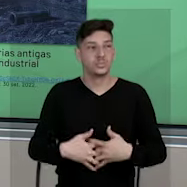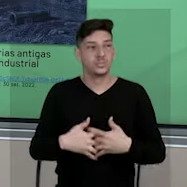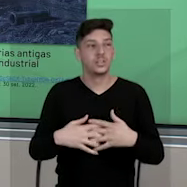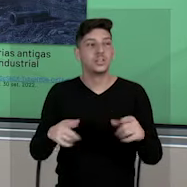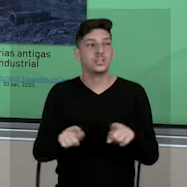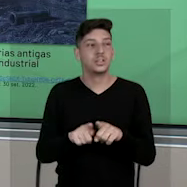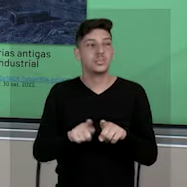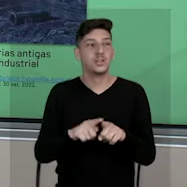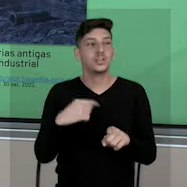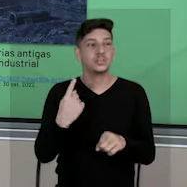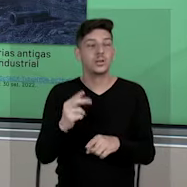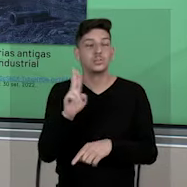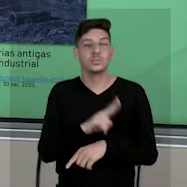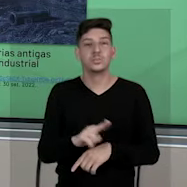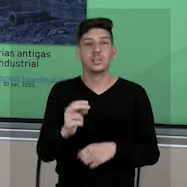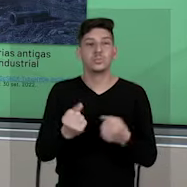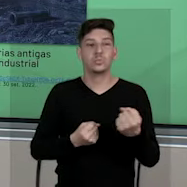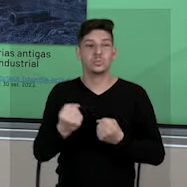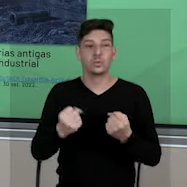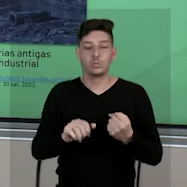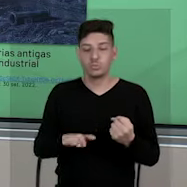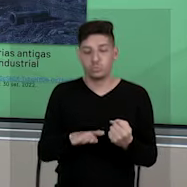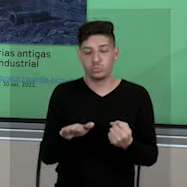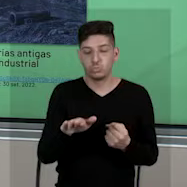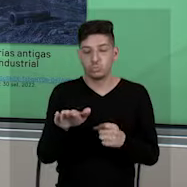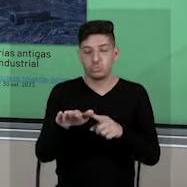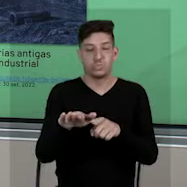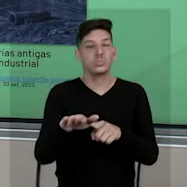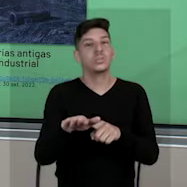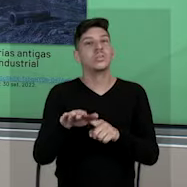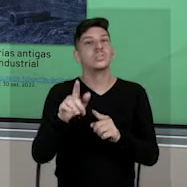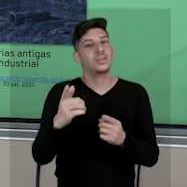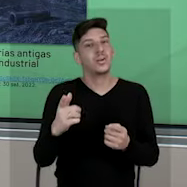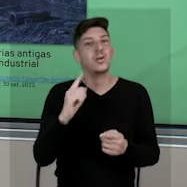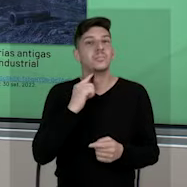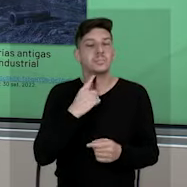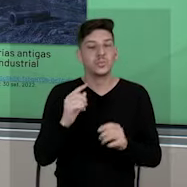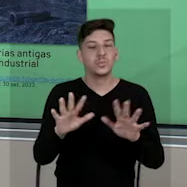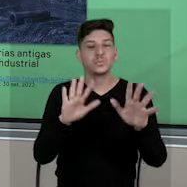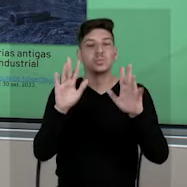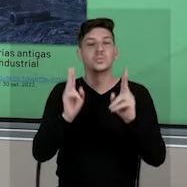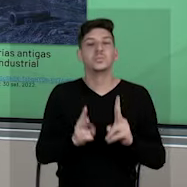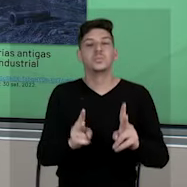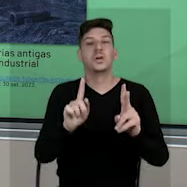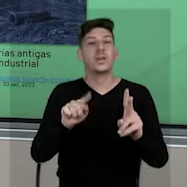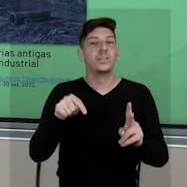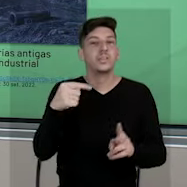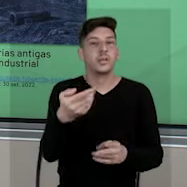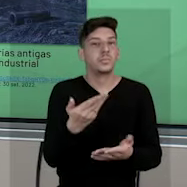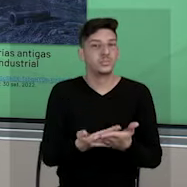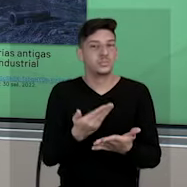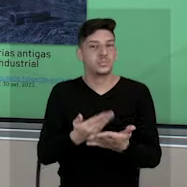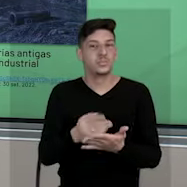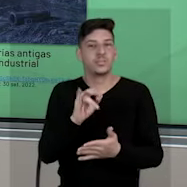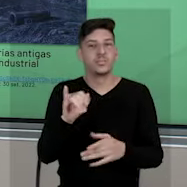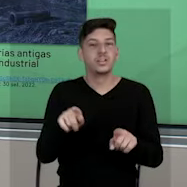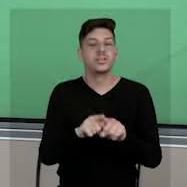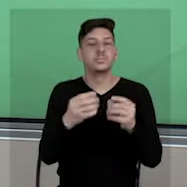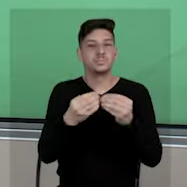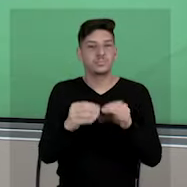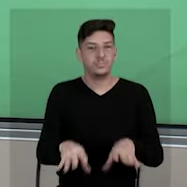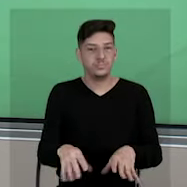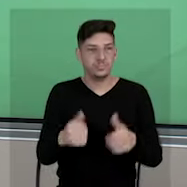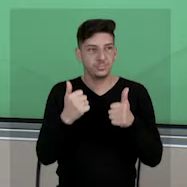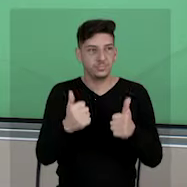deslocamos utilizando as máquinas térmicas que são os nossos carros. Então, a poluição continua sendo liberada e nós falaremos dela e dos seus impactos nas